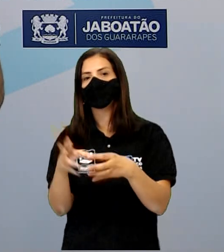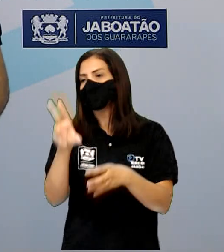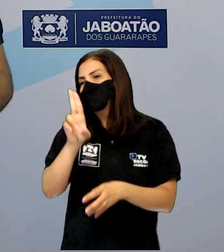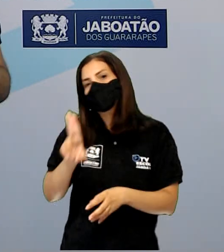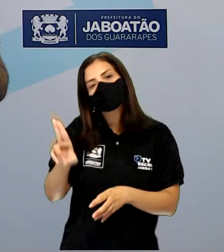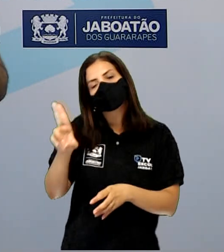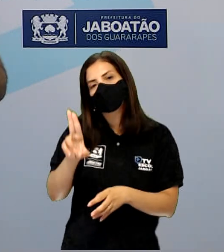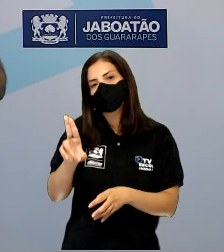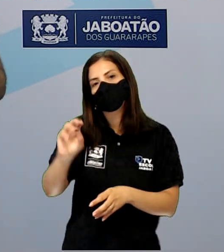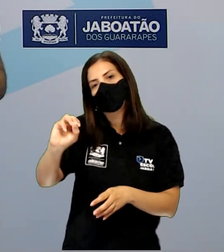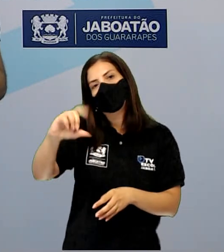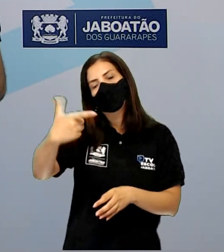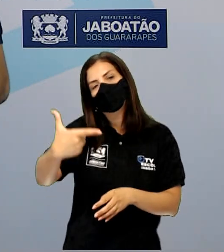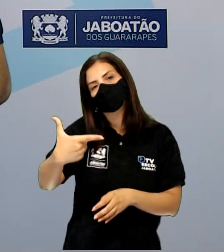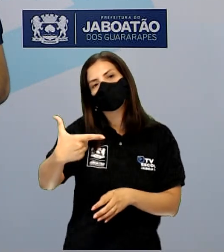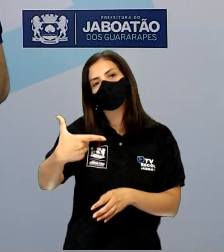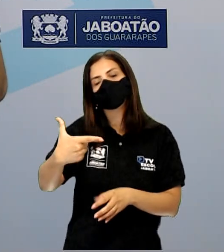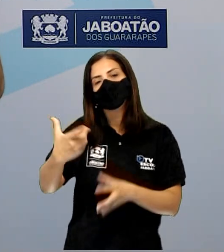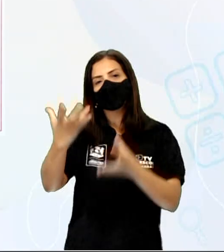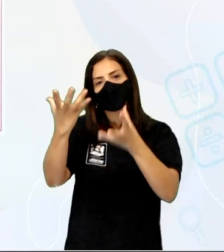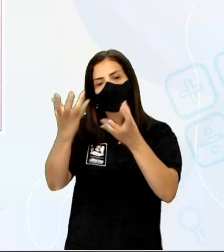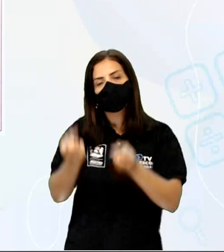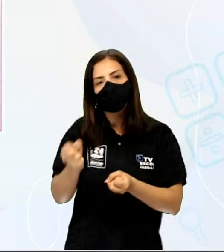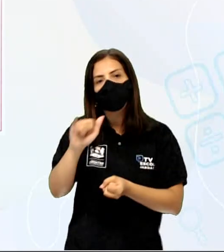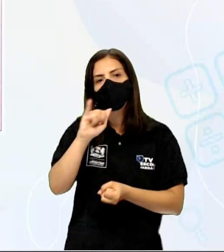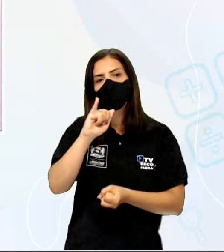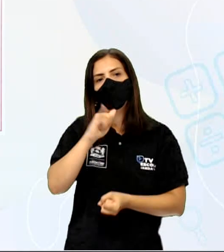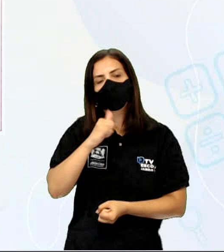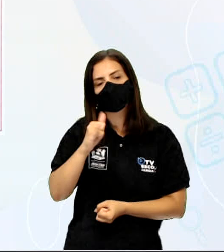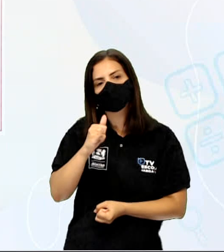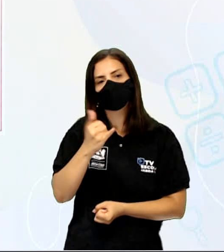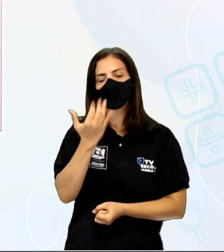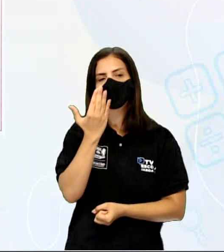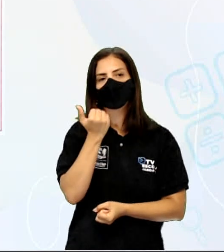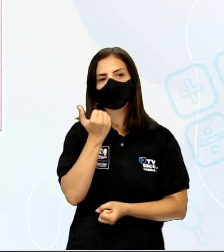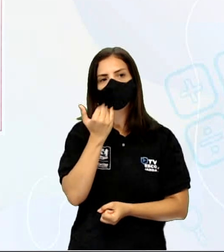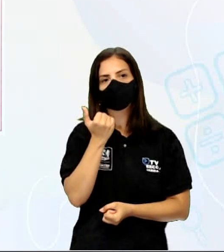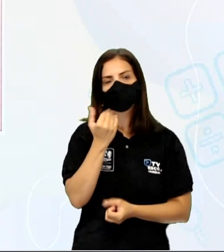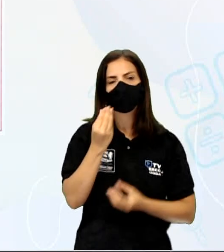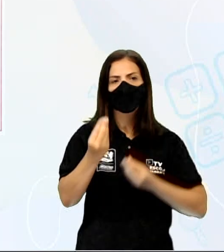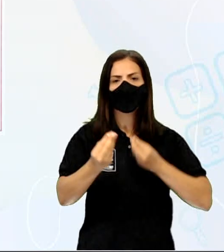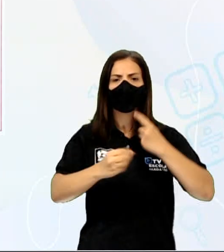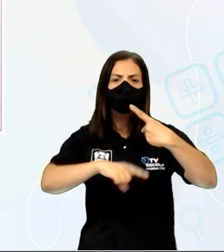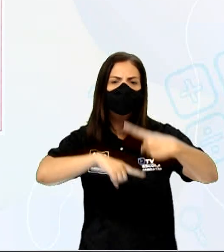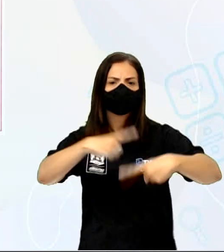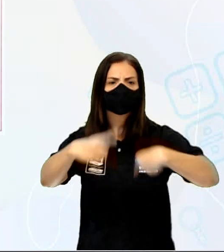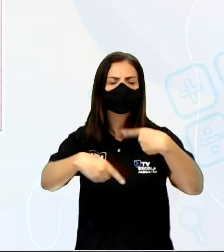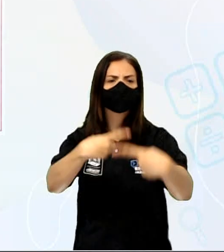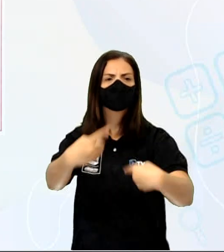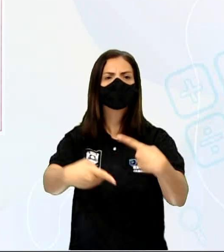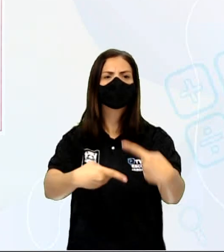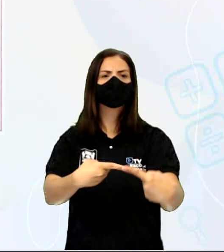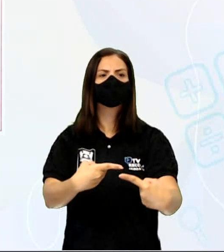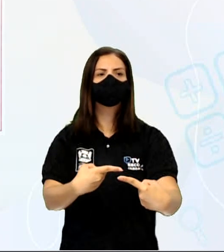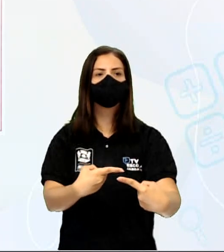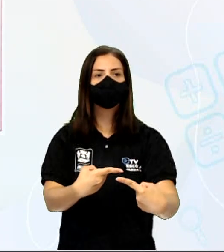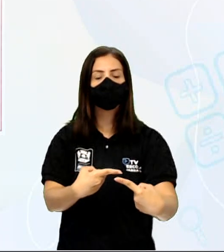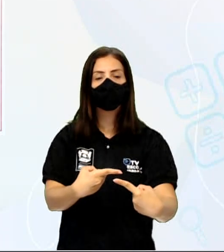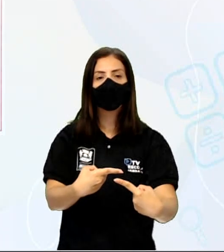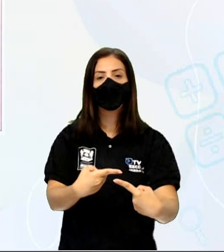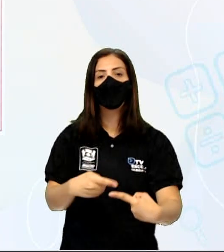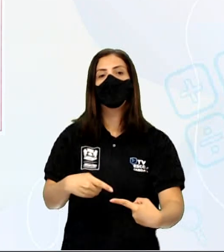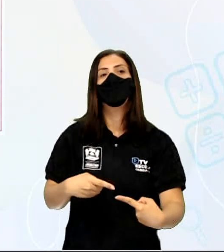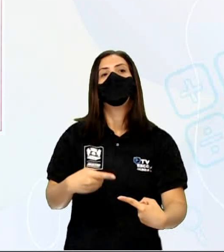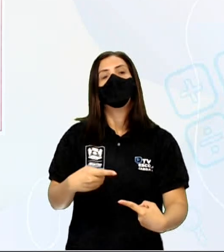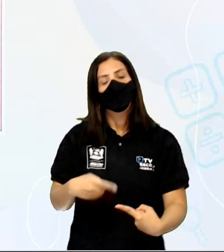alimentos. No caso da reprodução, a gente pode observar que os seres procariontes eles podem se reproduzir de forma